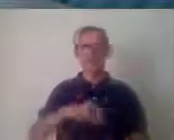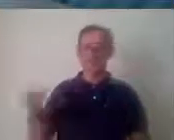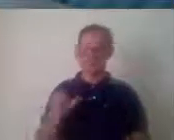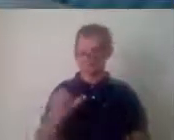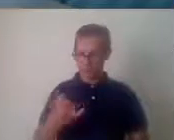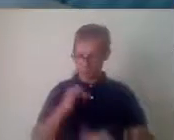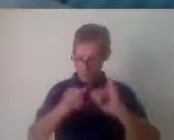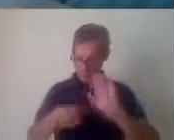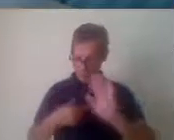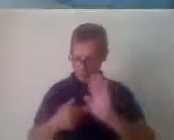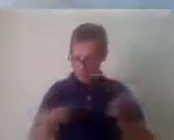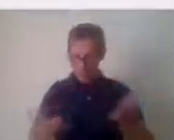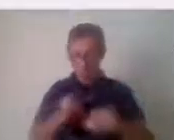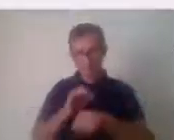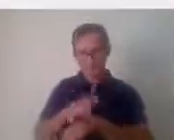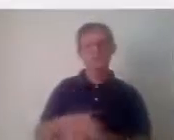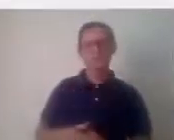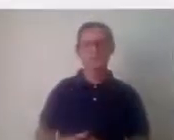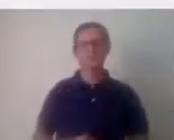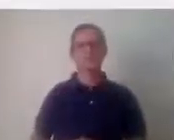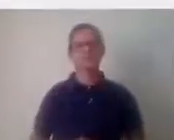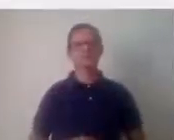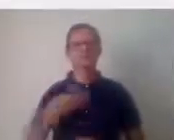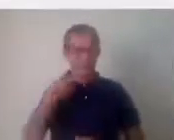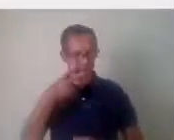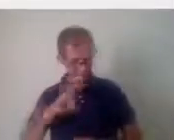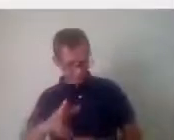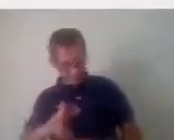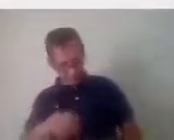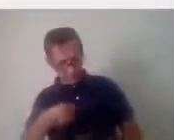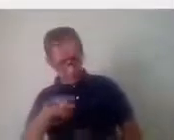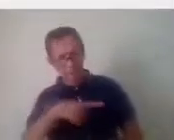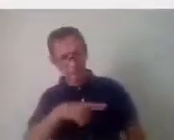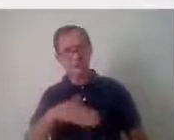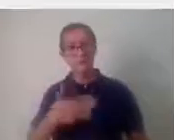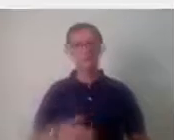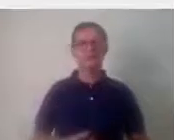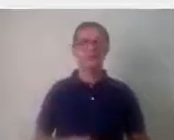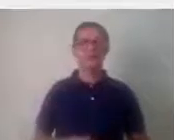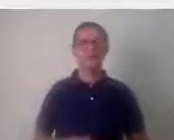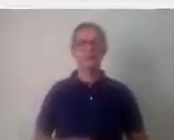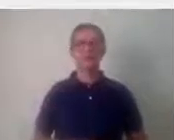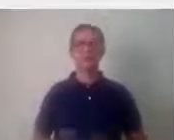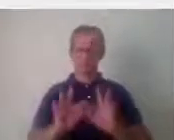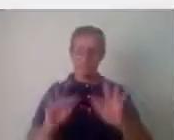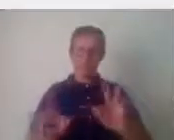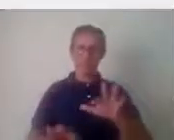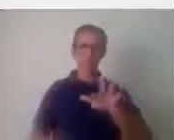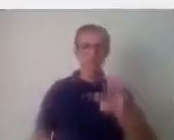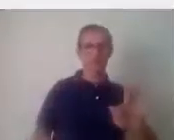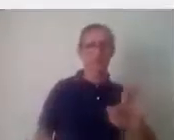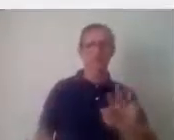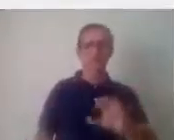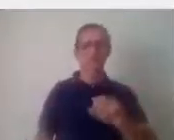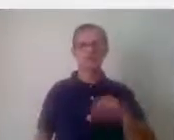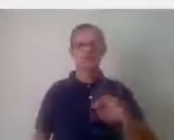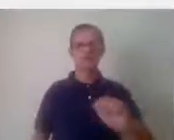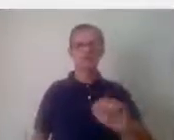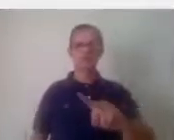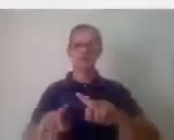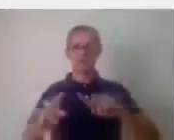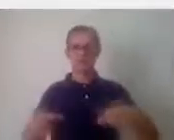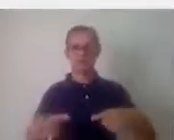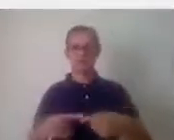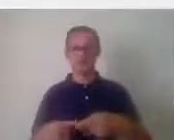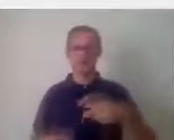mostrar para você agora, acompanhe. Ó, se eu tenho, então, uma função f que é contínua num retângulo